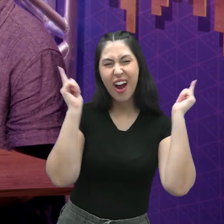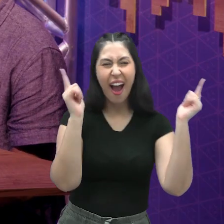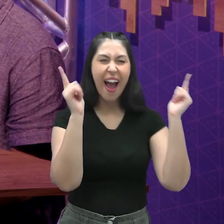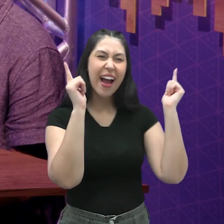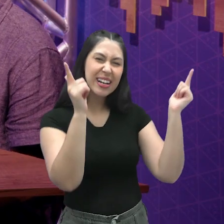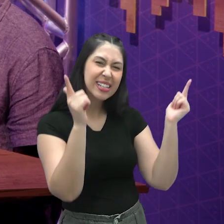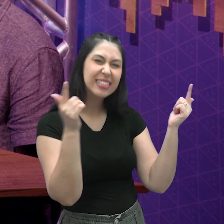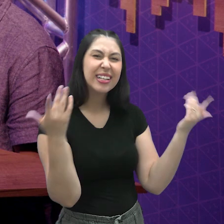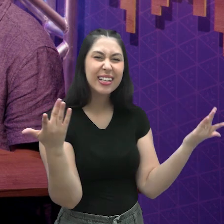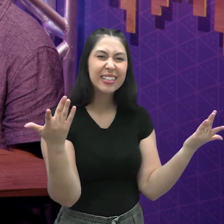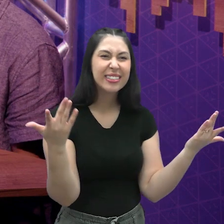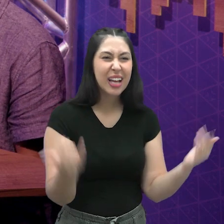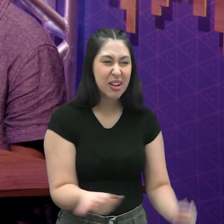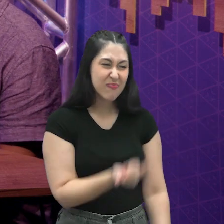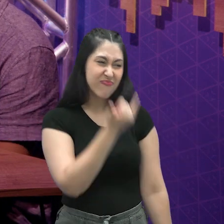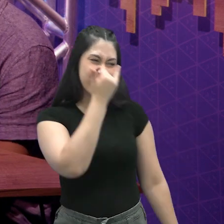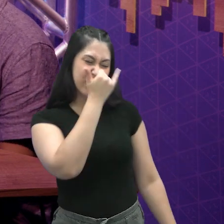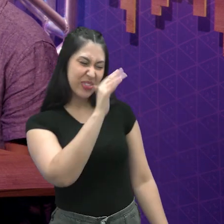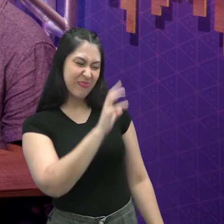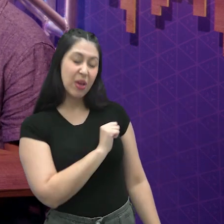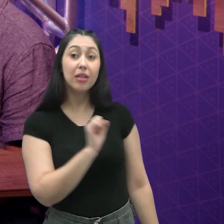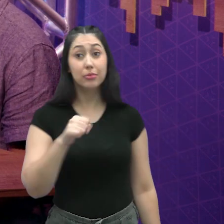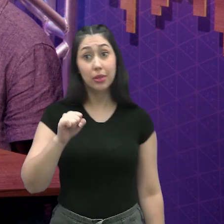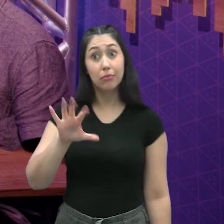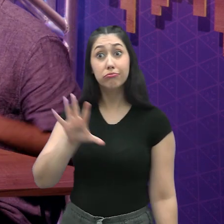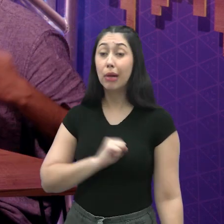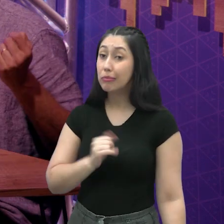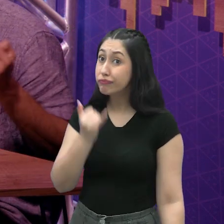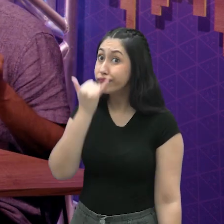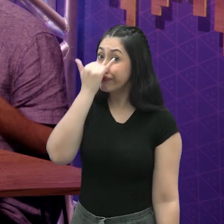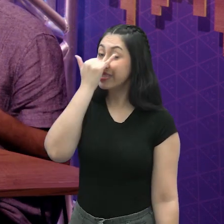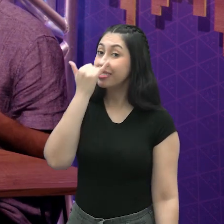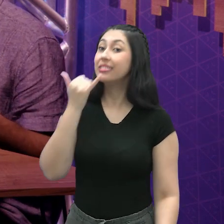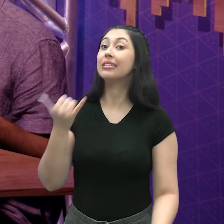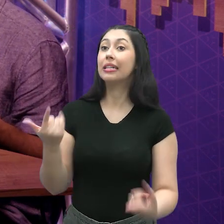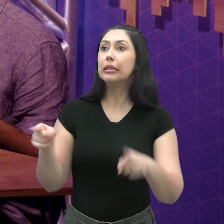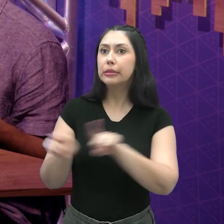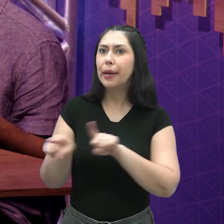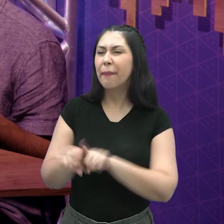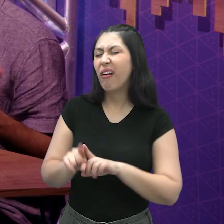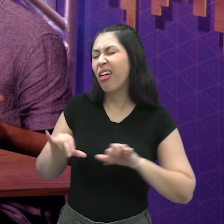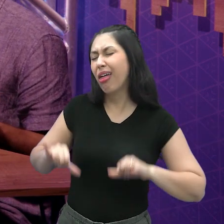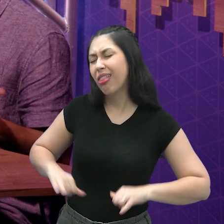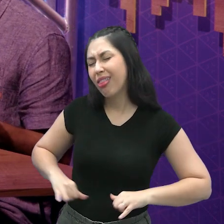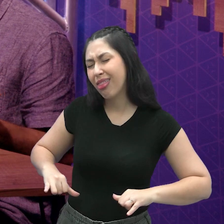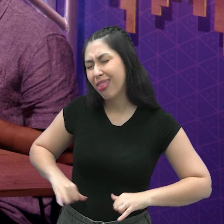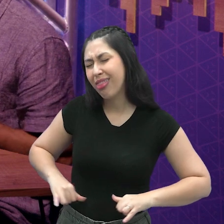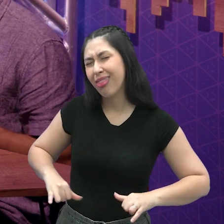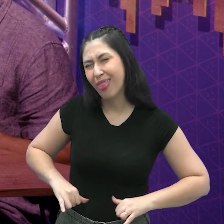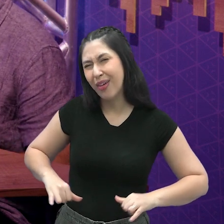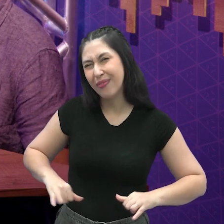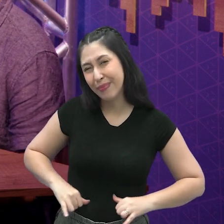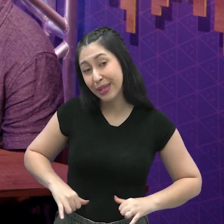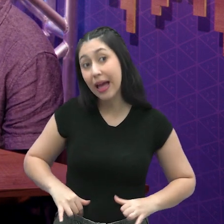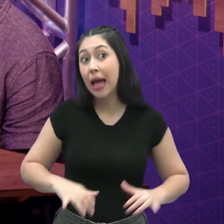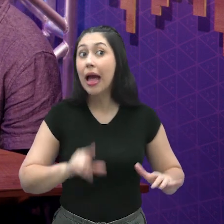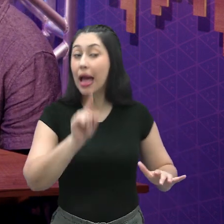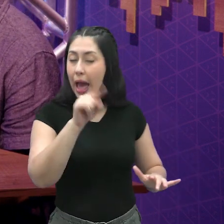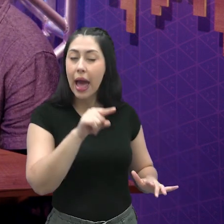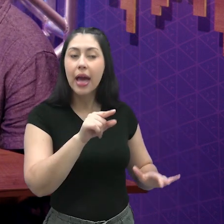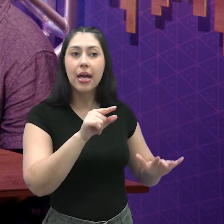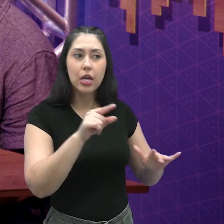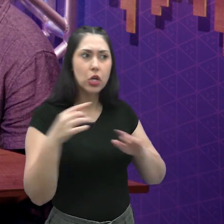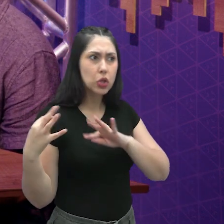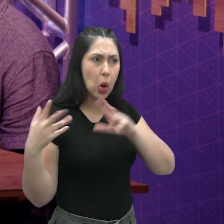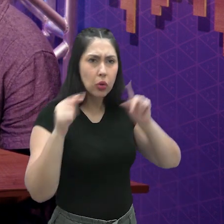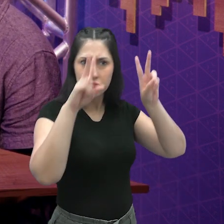festas, de Vai falar ostentação. de decepção amorosa, que no caso é a própria sofrência, né? Vamos dizer assim. Já